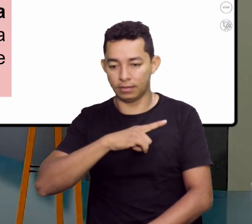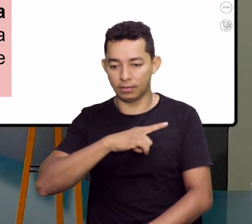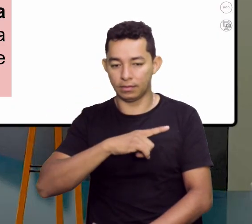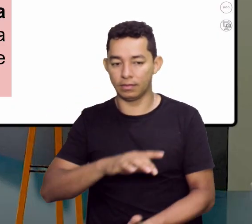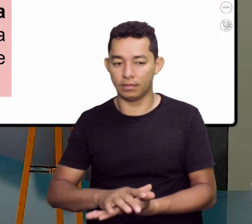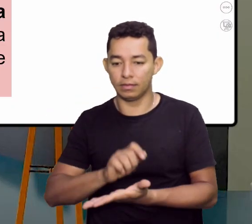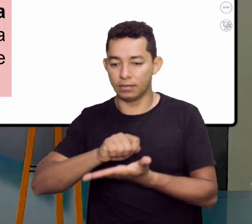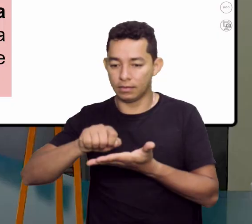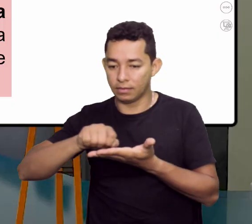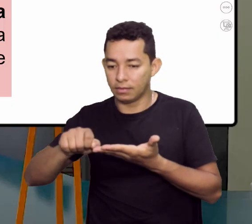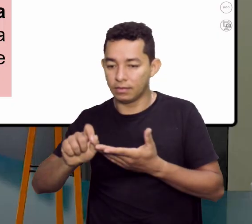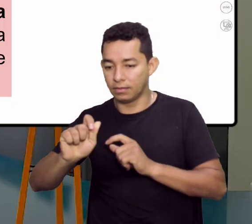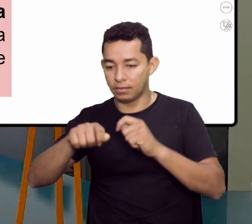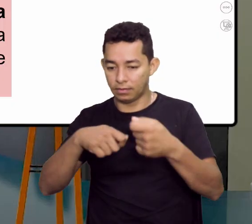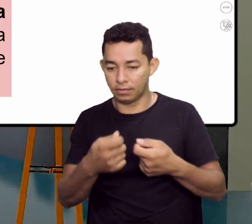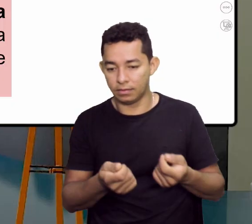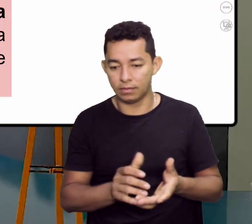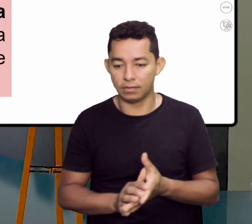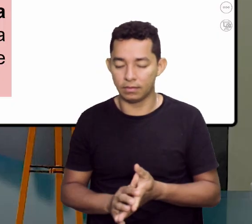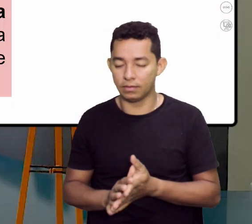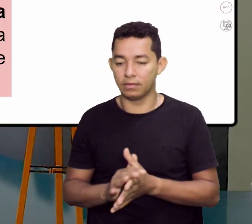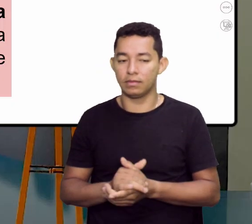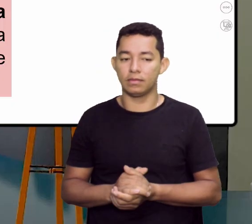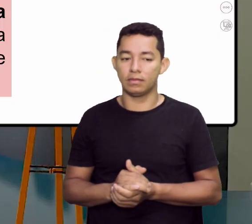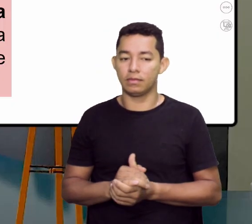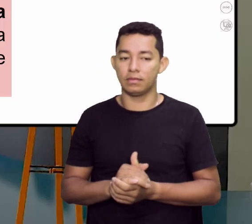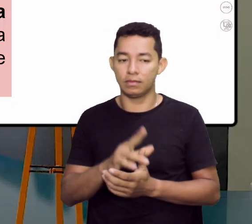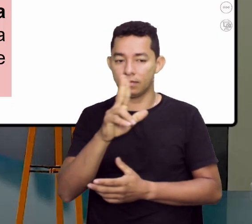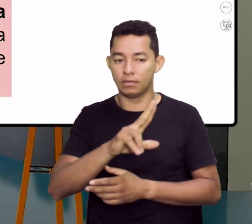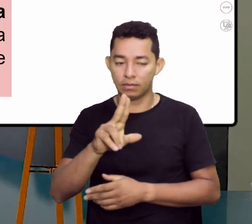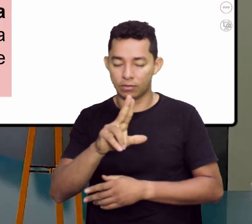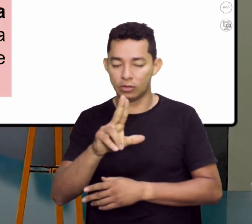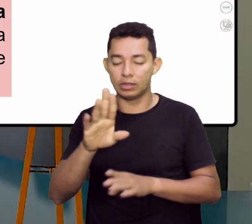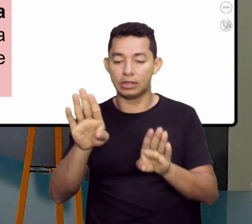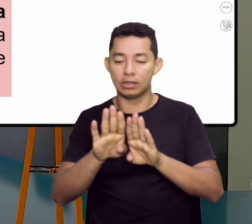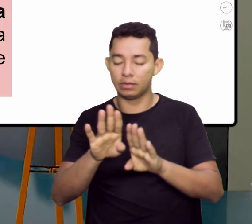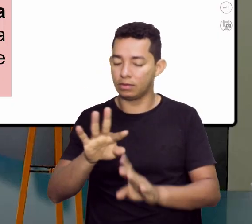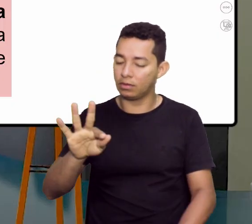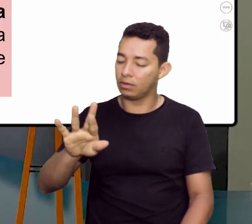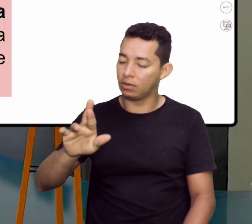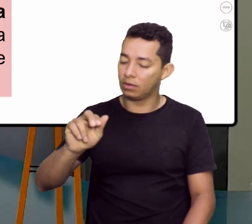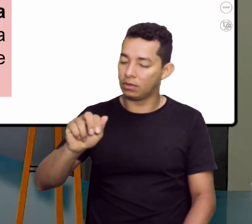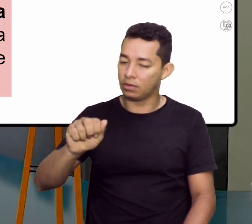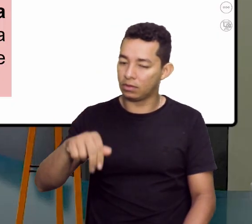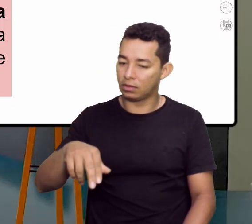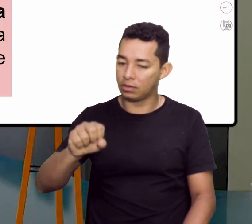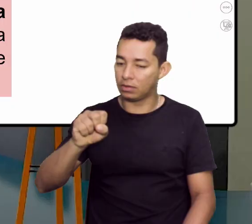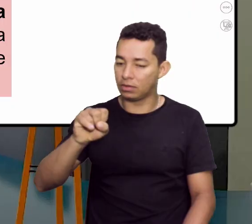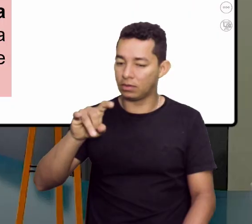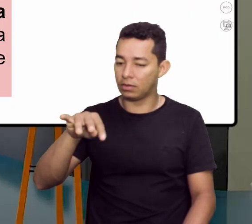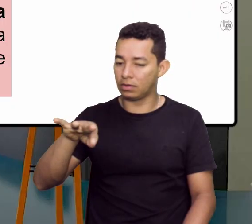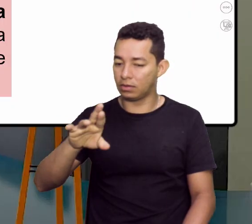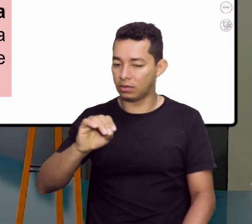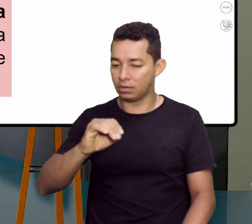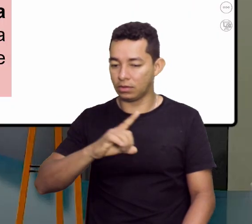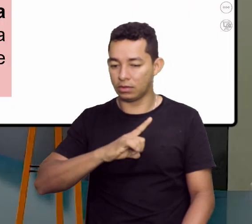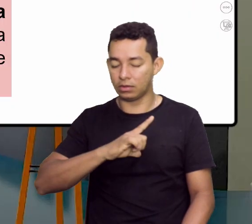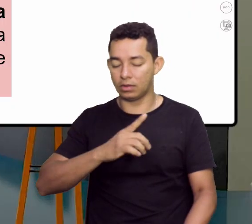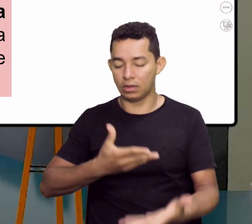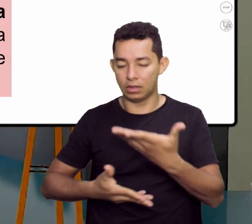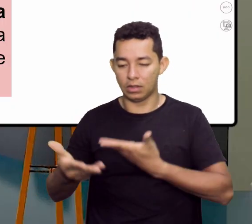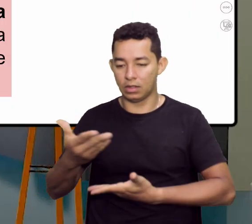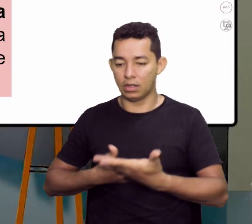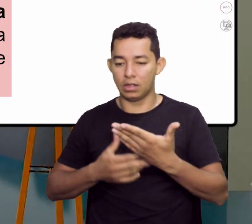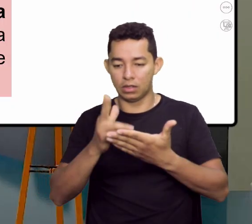a gente escreve, a simbologia usada no trânsito, por exemplo, tem muito a ver com a simbologia usada